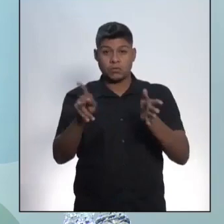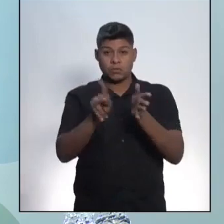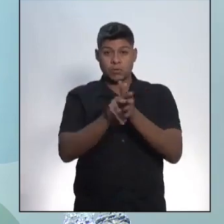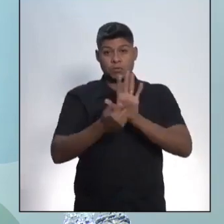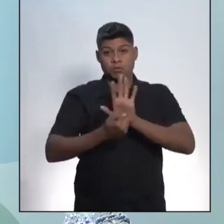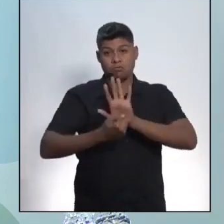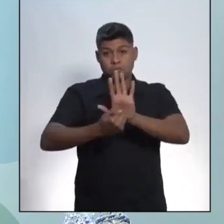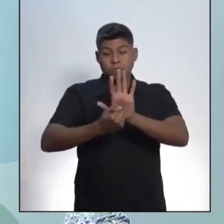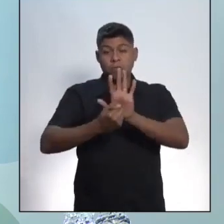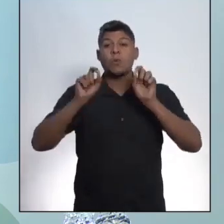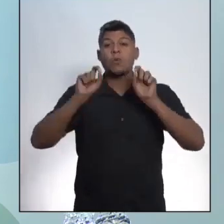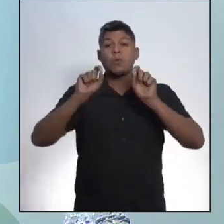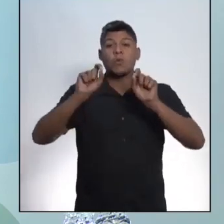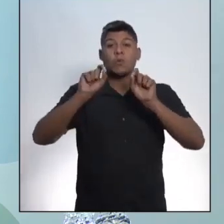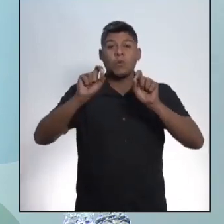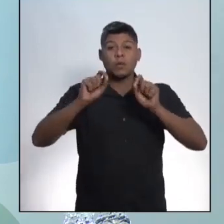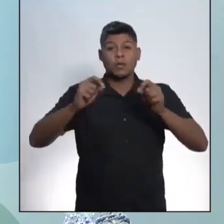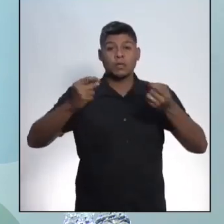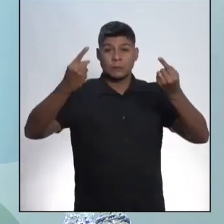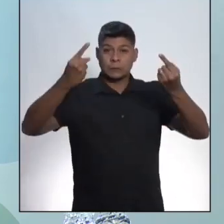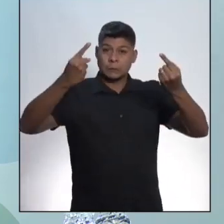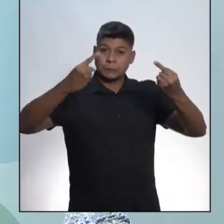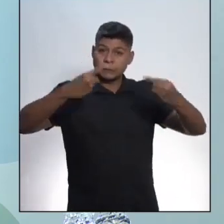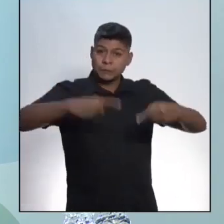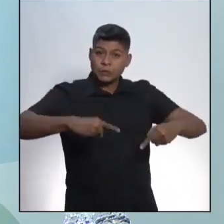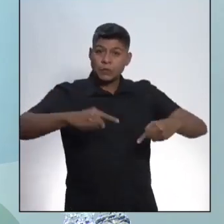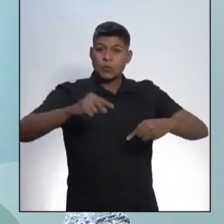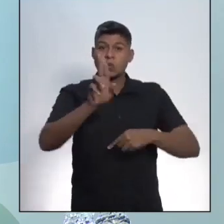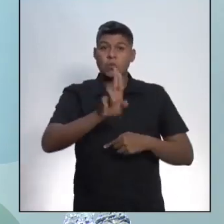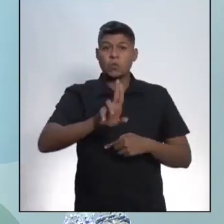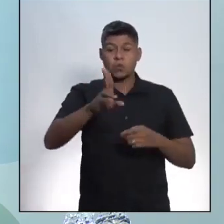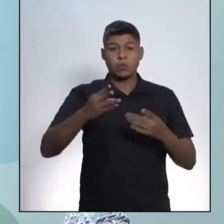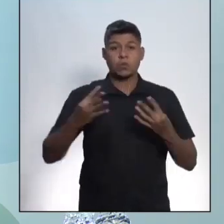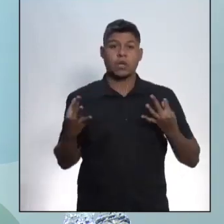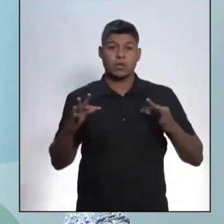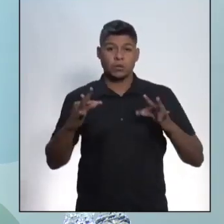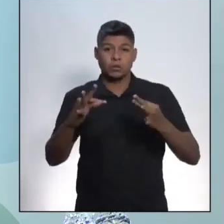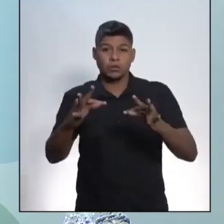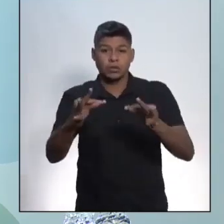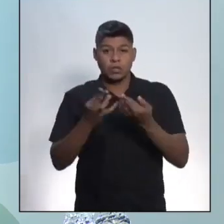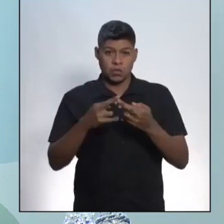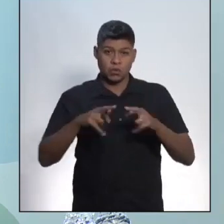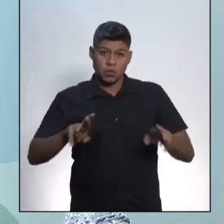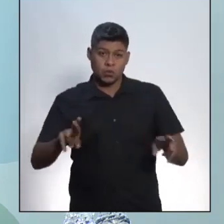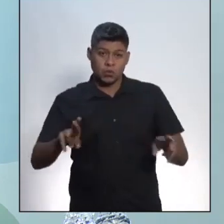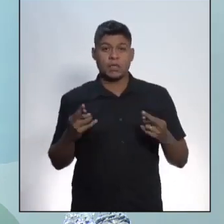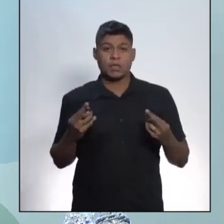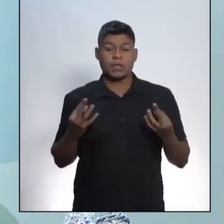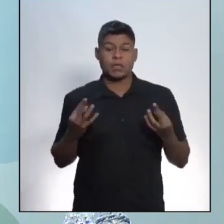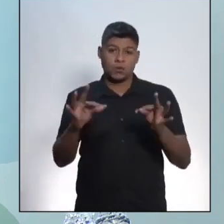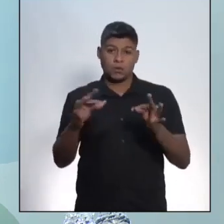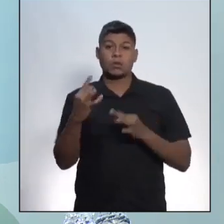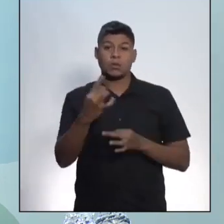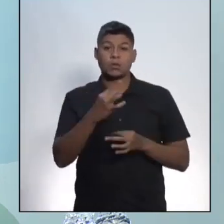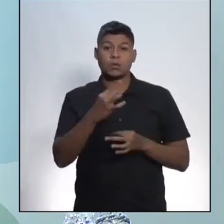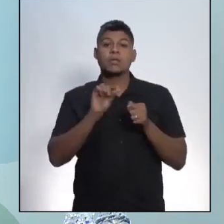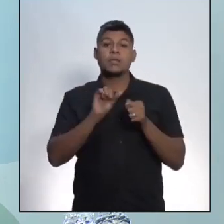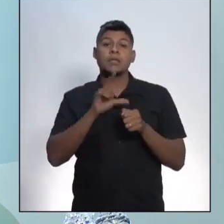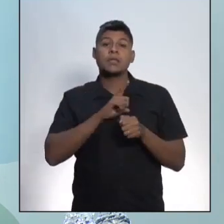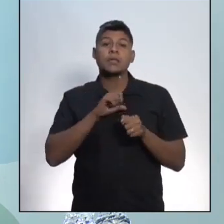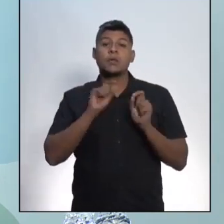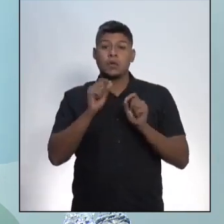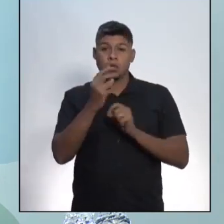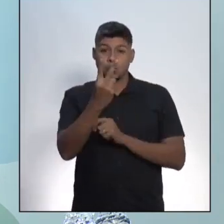hoje é os desafios do uso da tecnologia, das soluções tecnológicas. E nós temos hoje